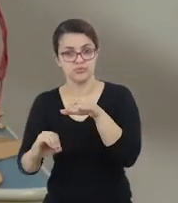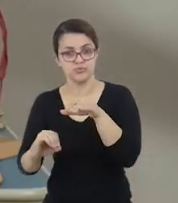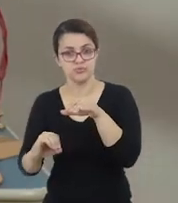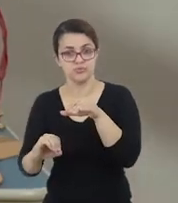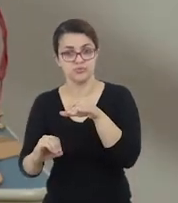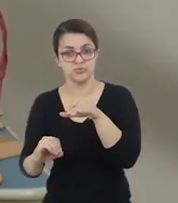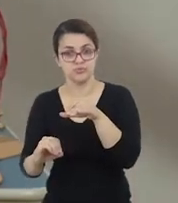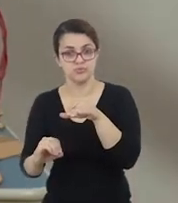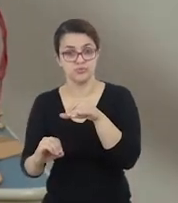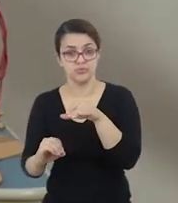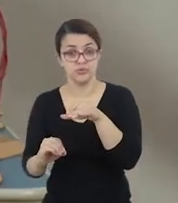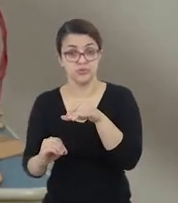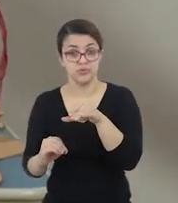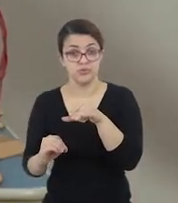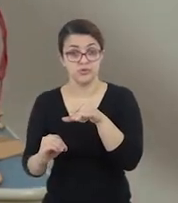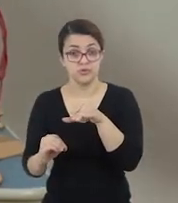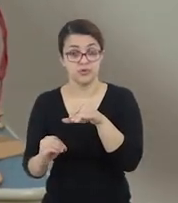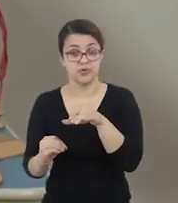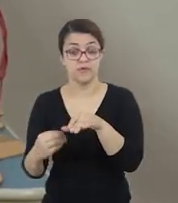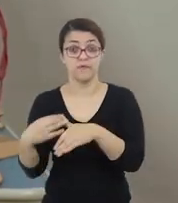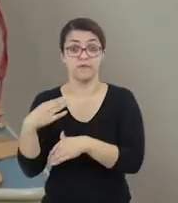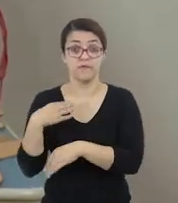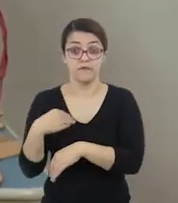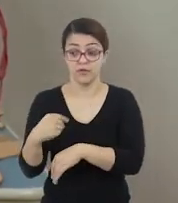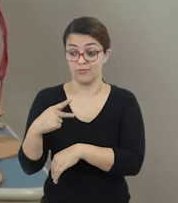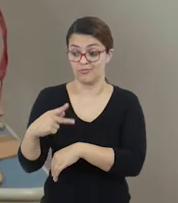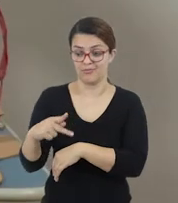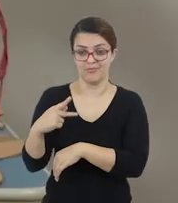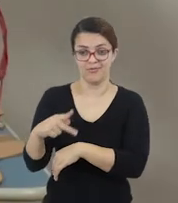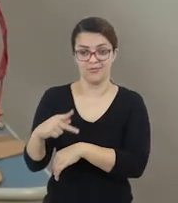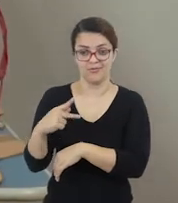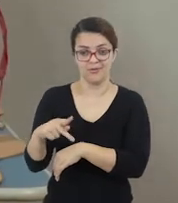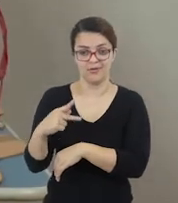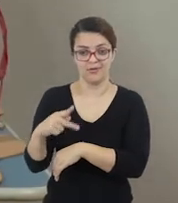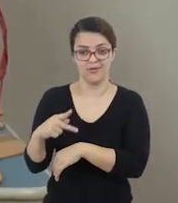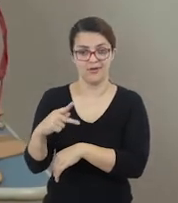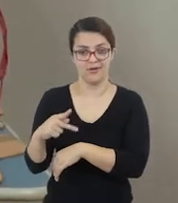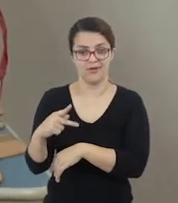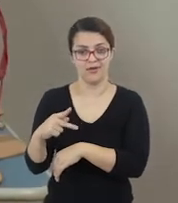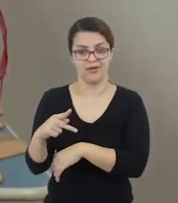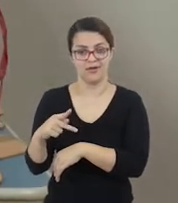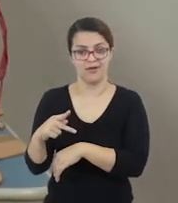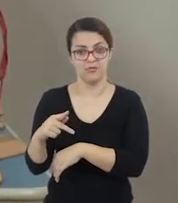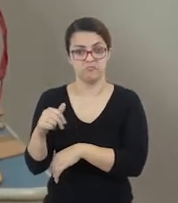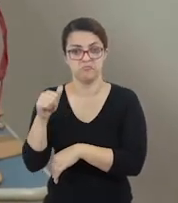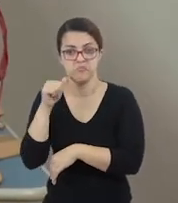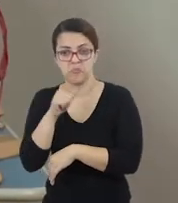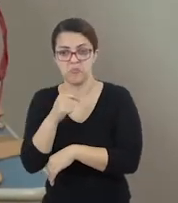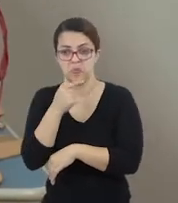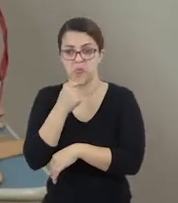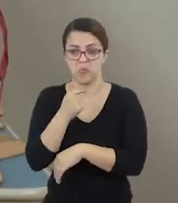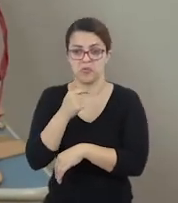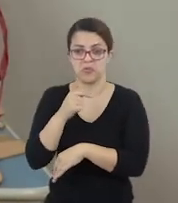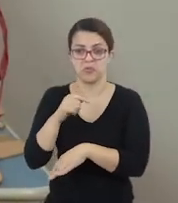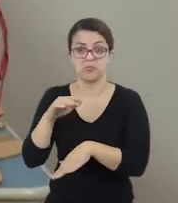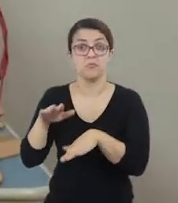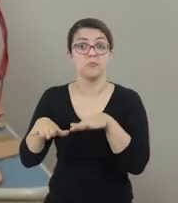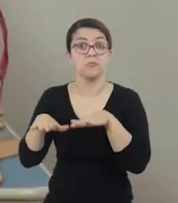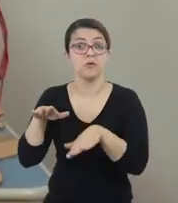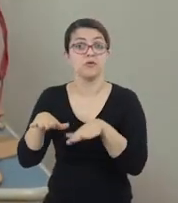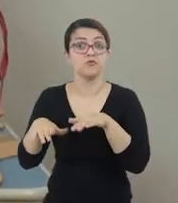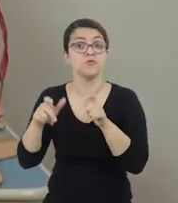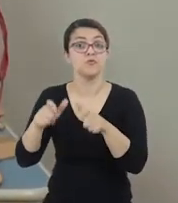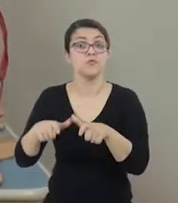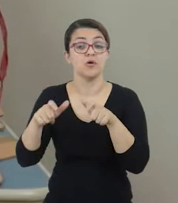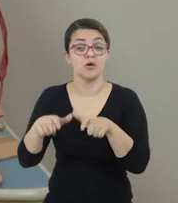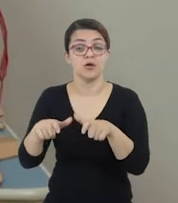do filhotinho, da tartaruga, ele é definido de acordo com o clima do local onde ele é